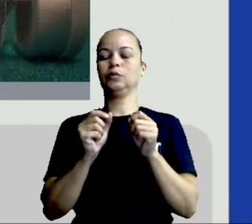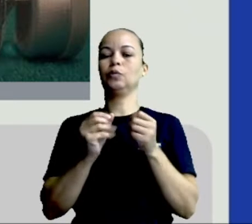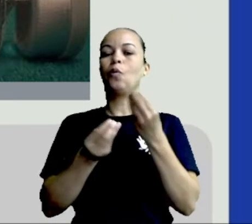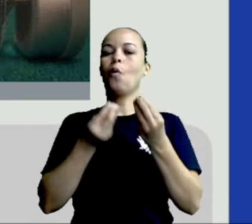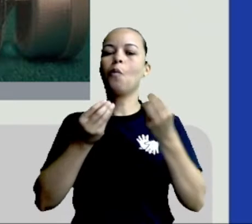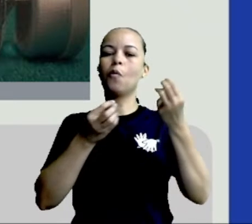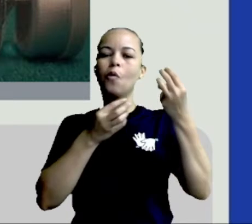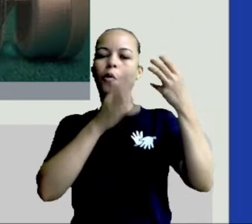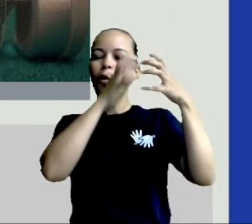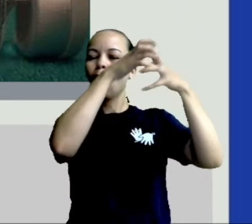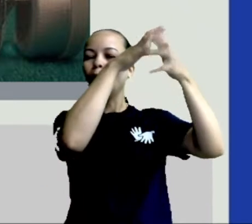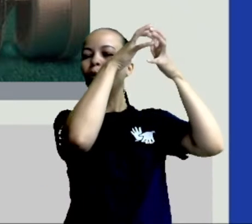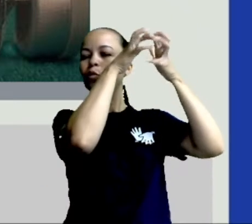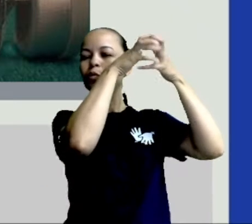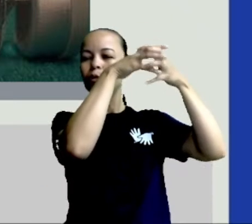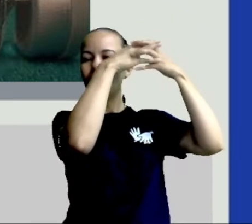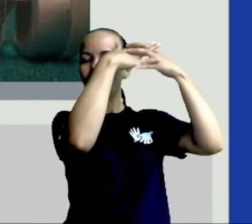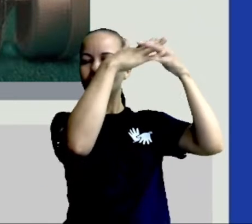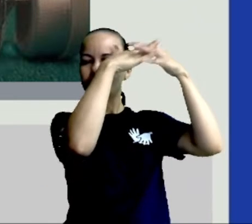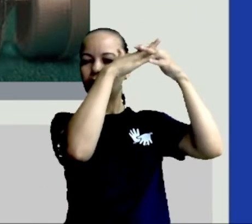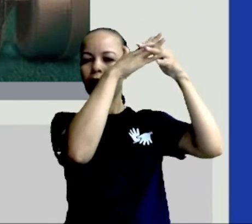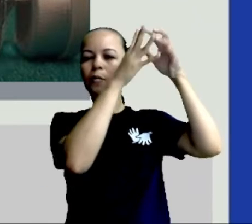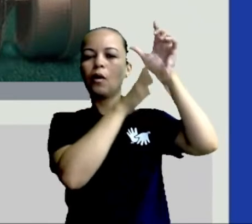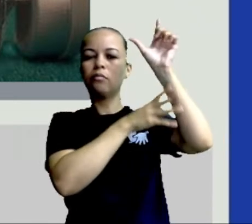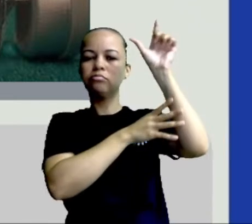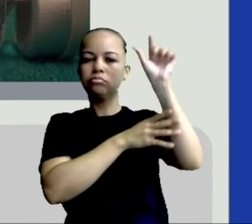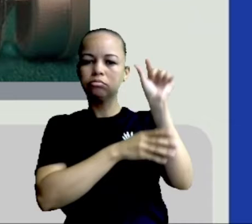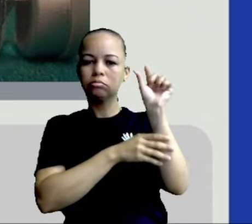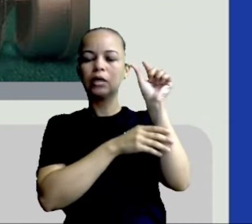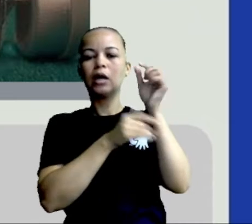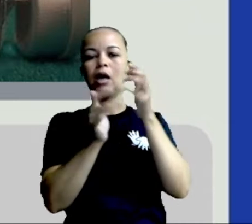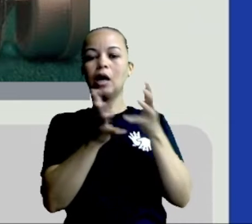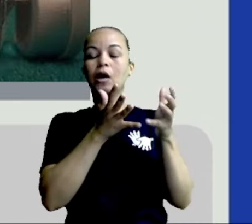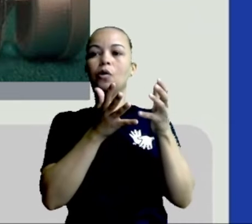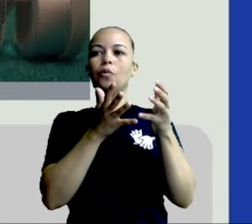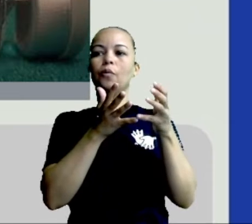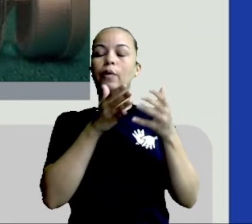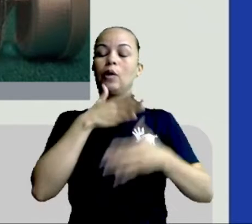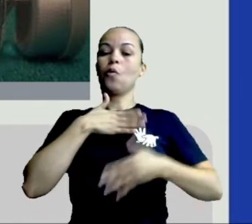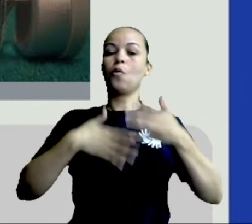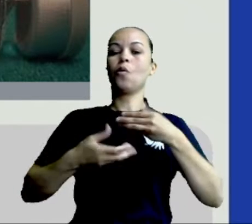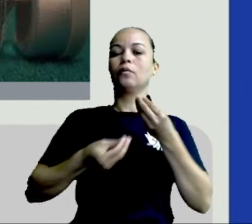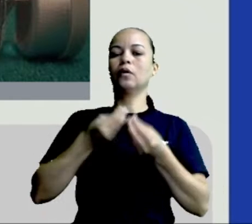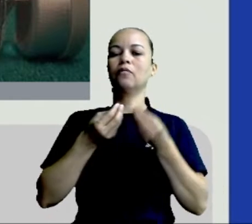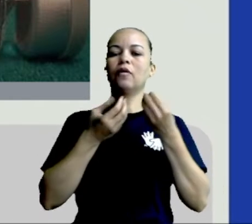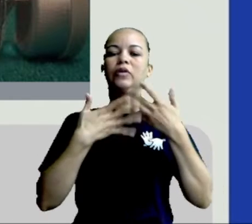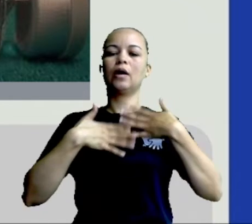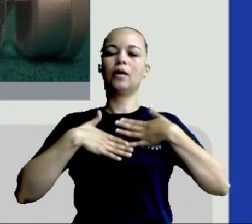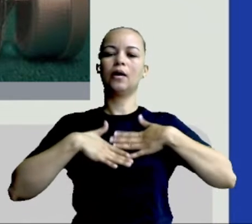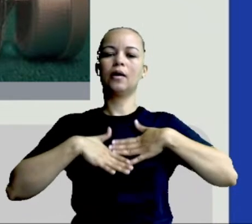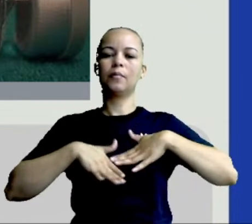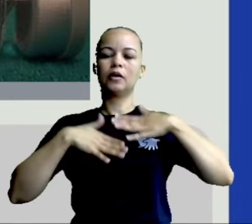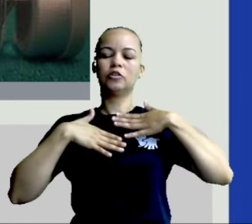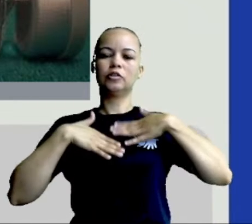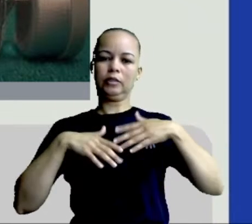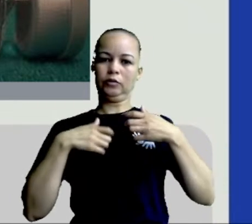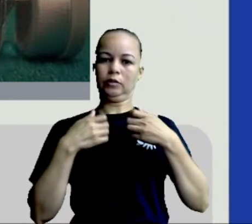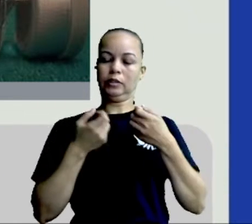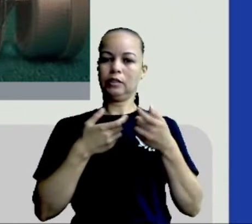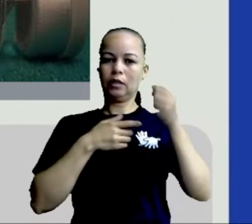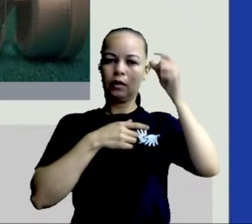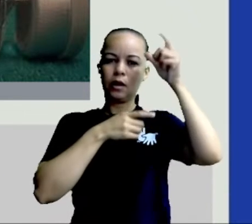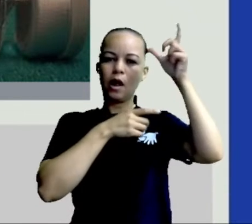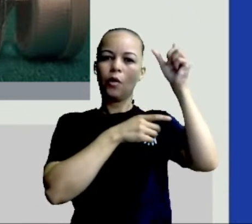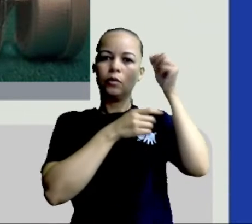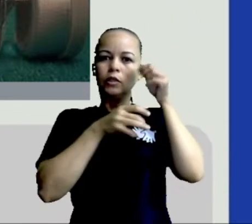atividade cerebral, certo? E com isso, o organismo ele vai ficar o quê? Mais lento. Se eu diminuo a atividade do meu